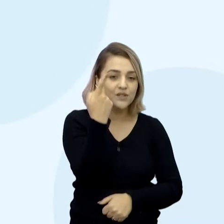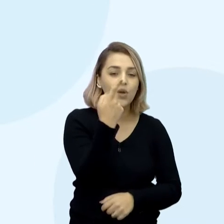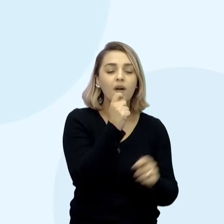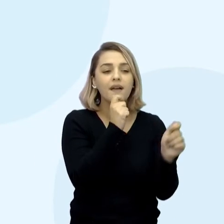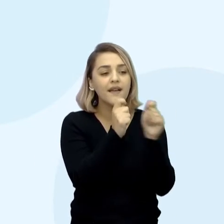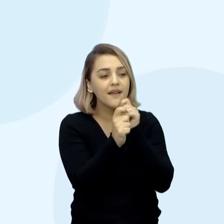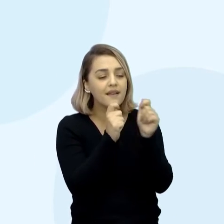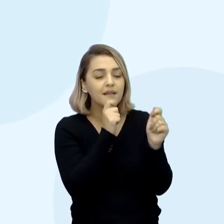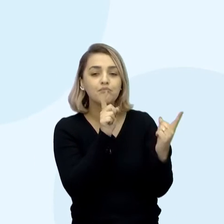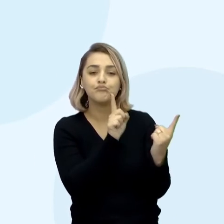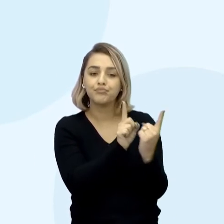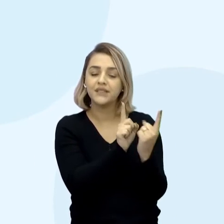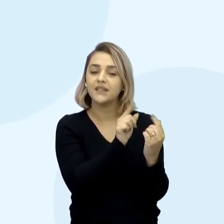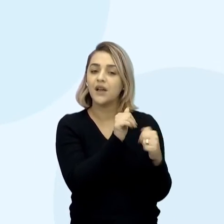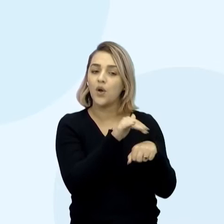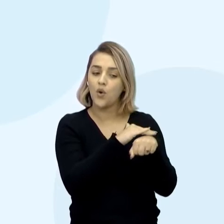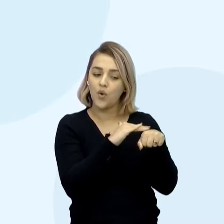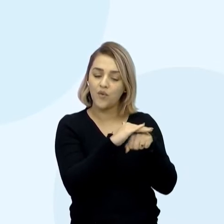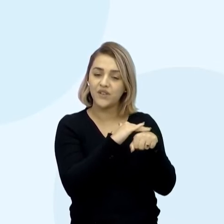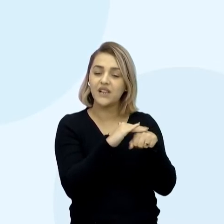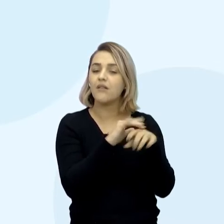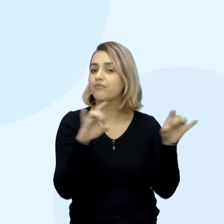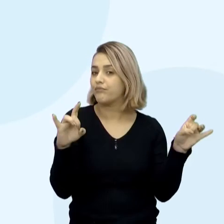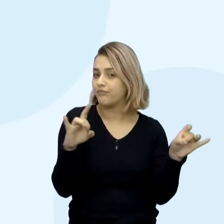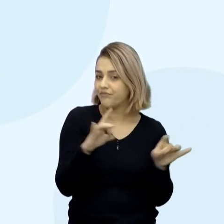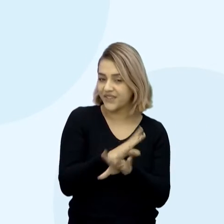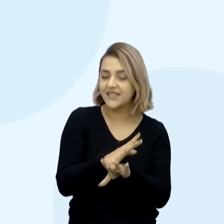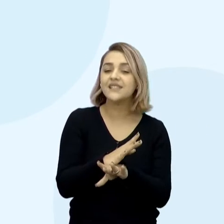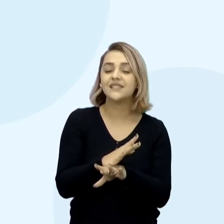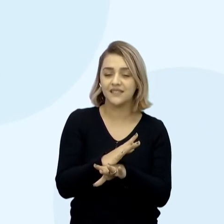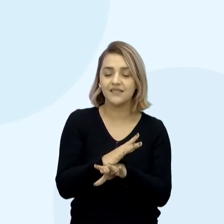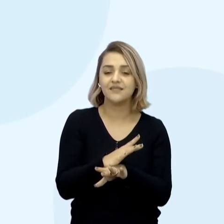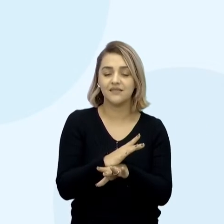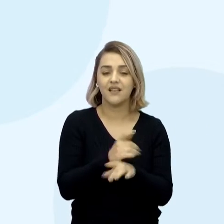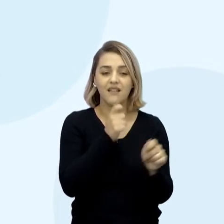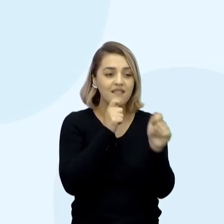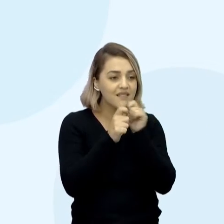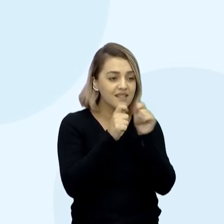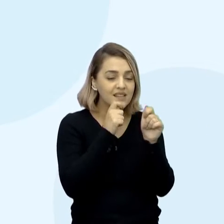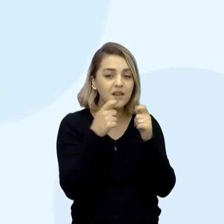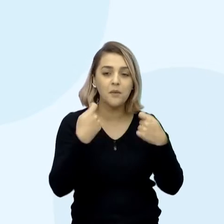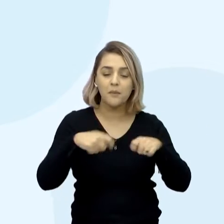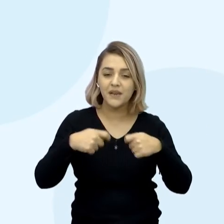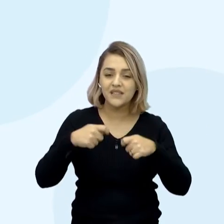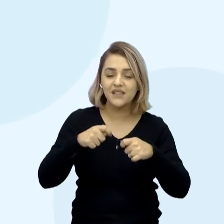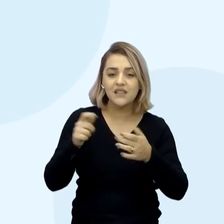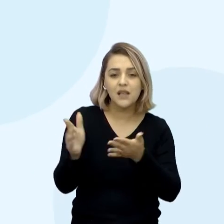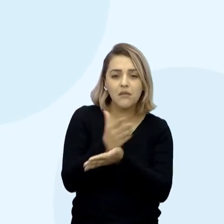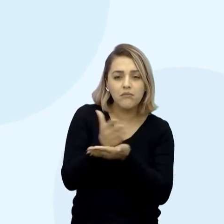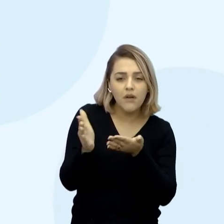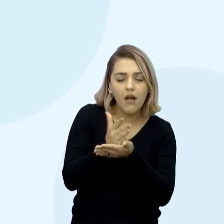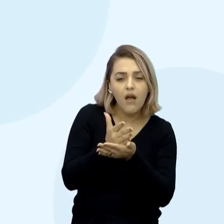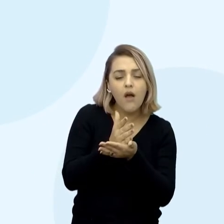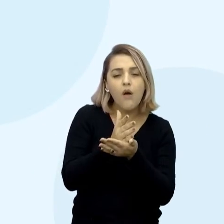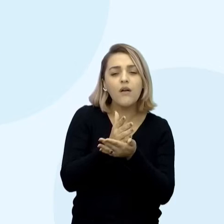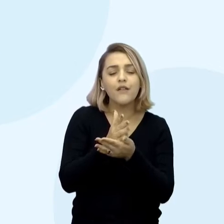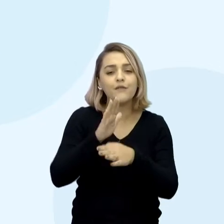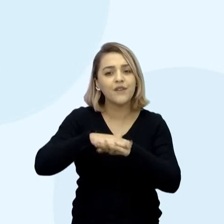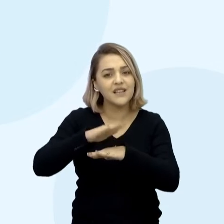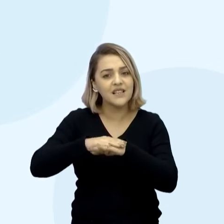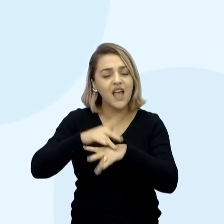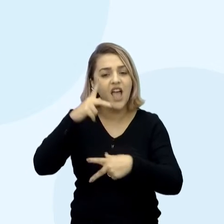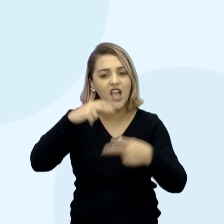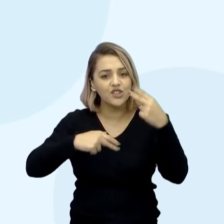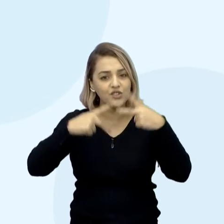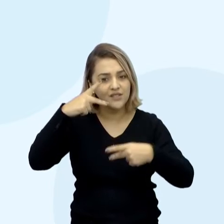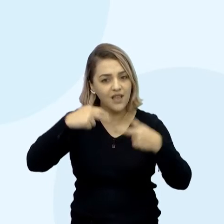Aí depois que a entrevista acabou, né, o que você vai fazer? Você vai separar e editar o conteúdo, né? O trabalho ainda não